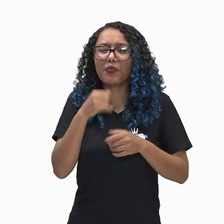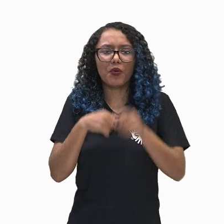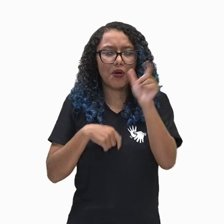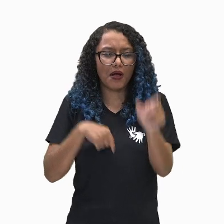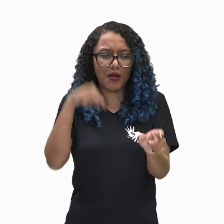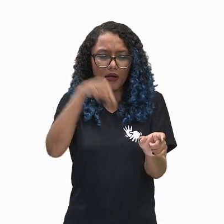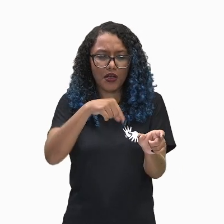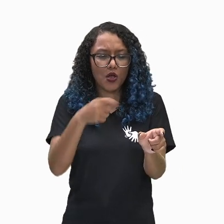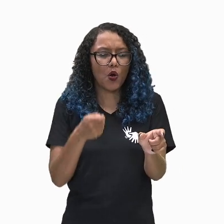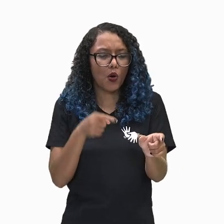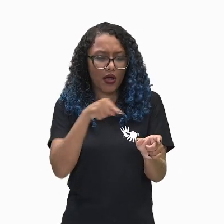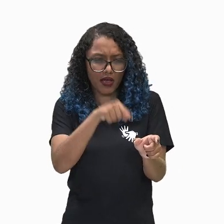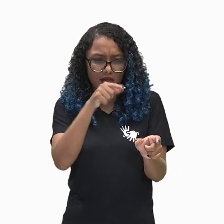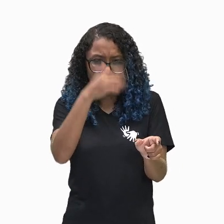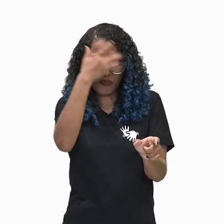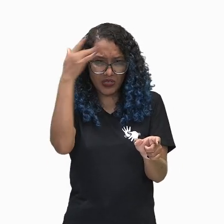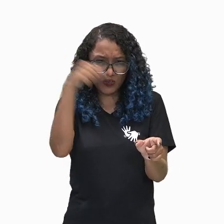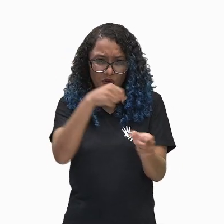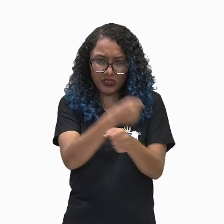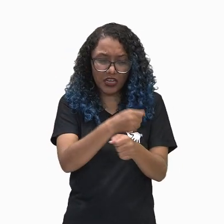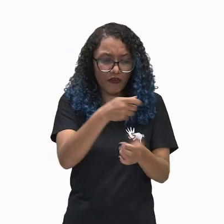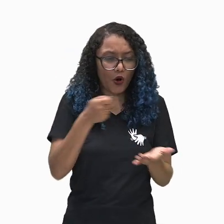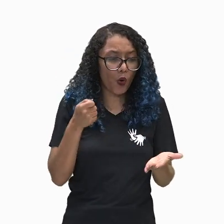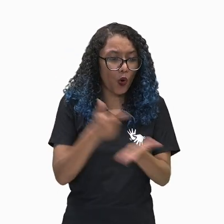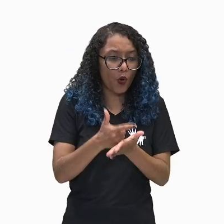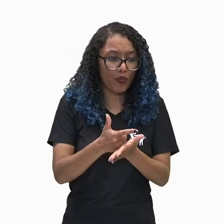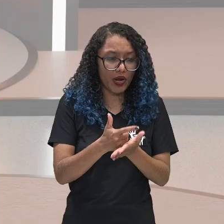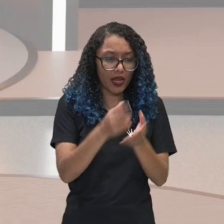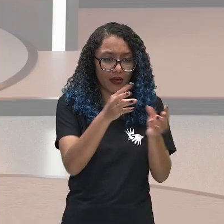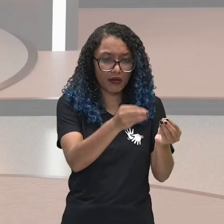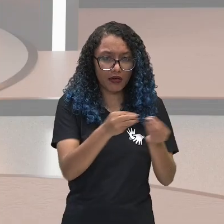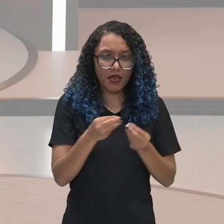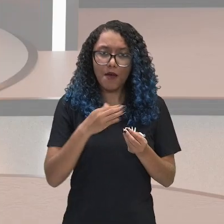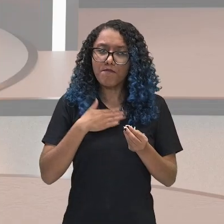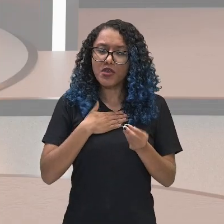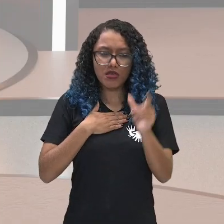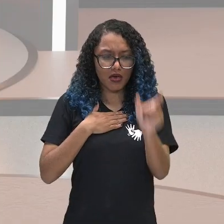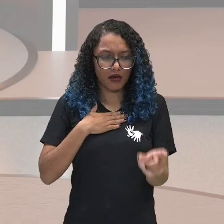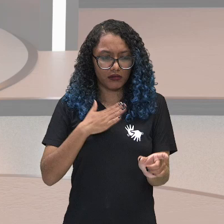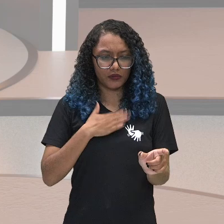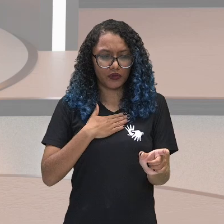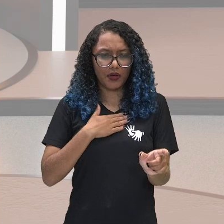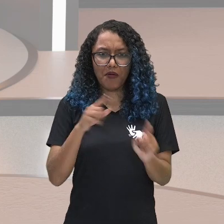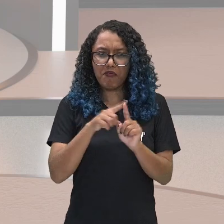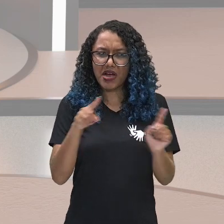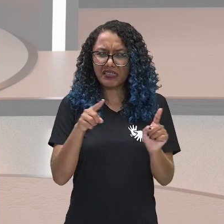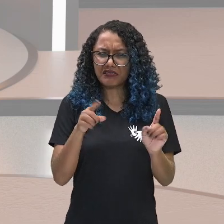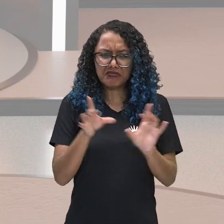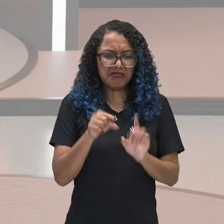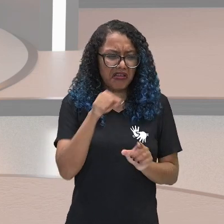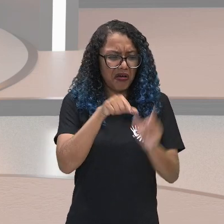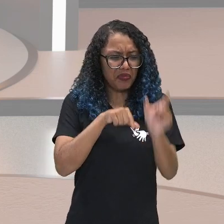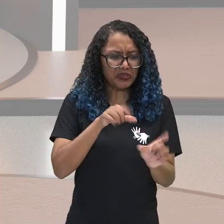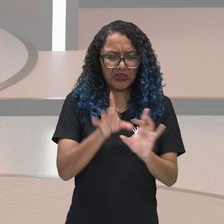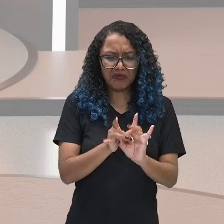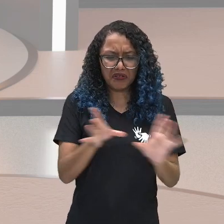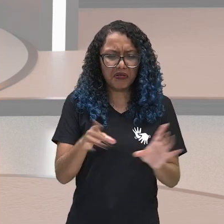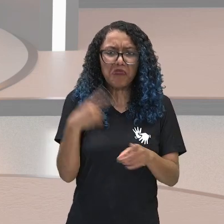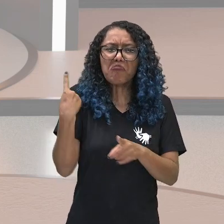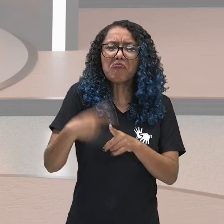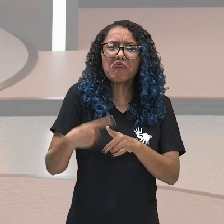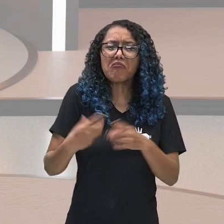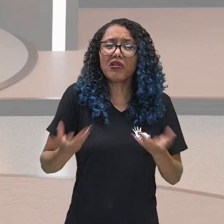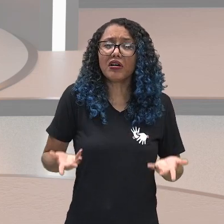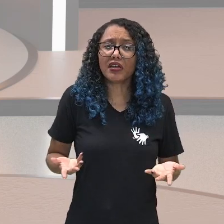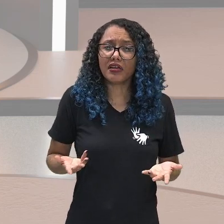teoricamente, as pessoas que compraram, então, essa mão de obra viam como um bem. E como agora vai, então, ter aí essa abolição da escravidão?